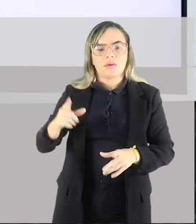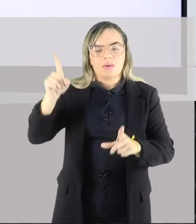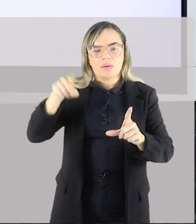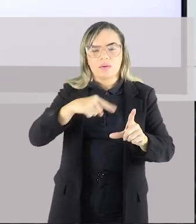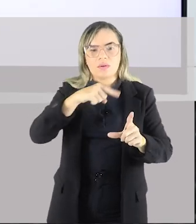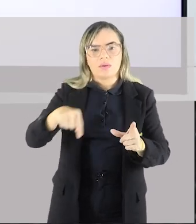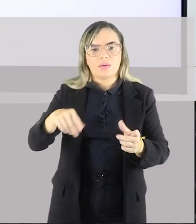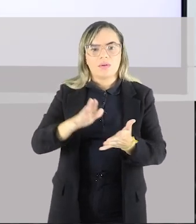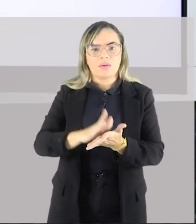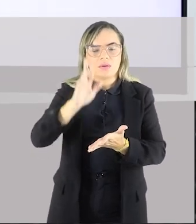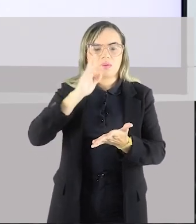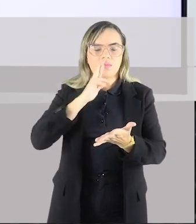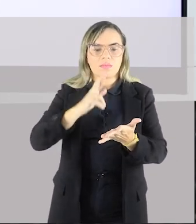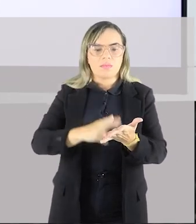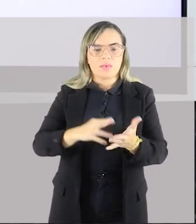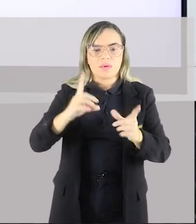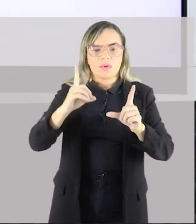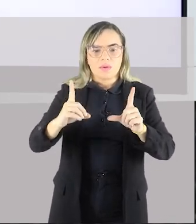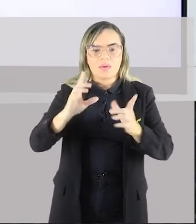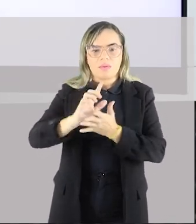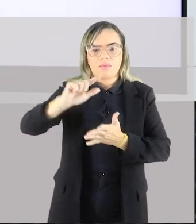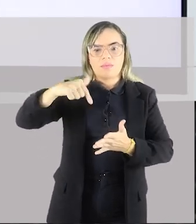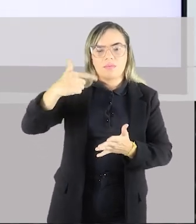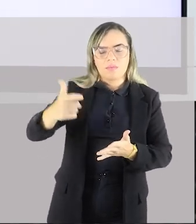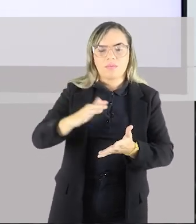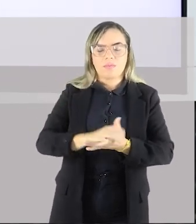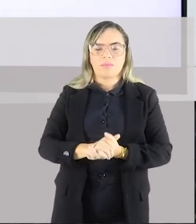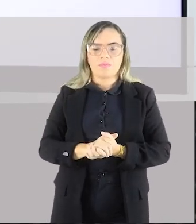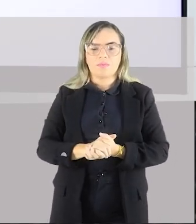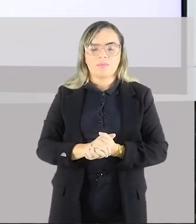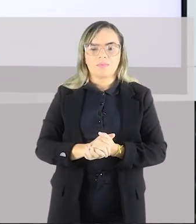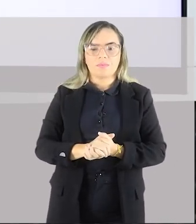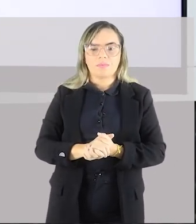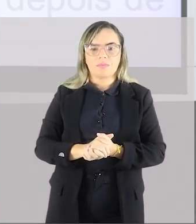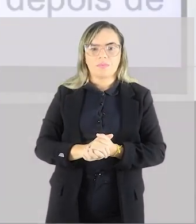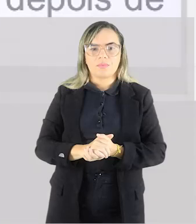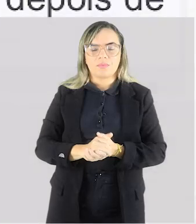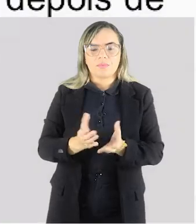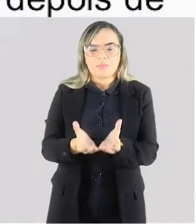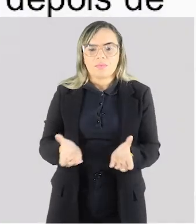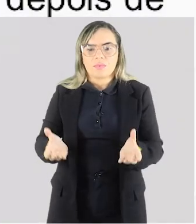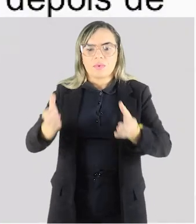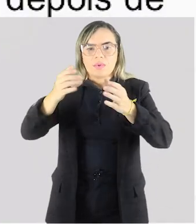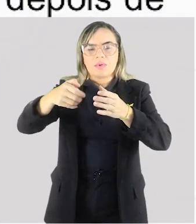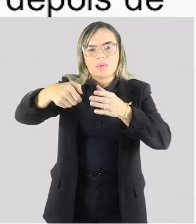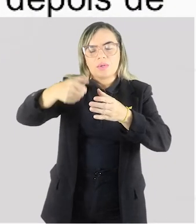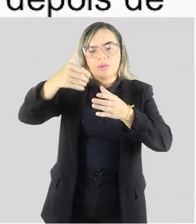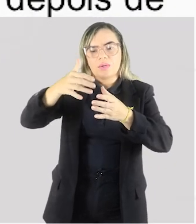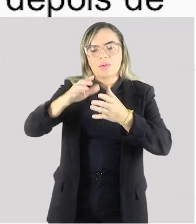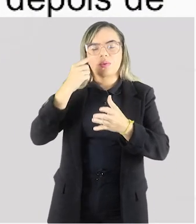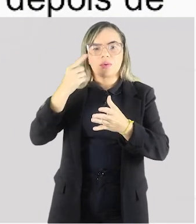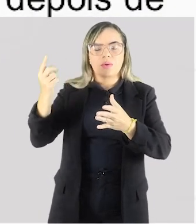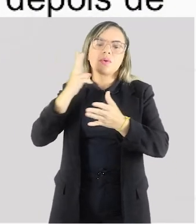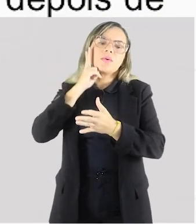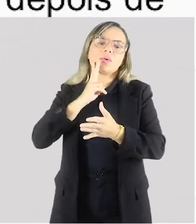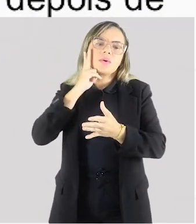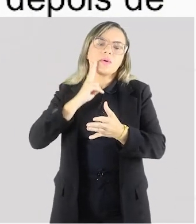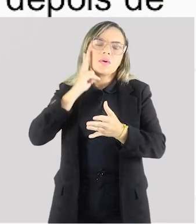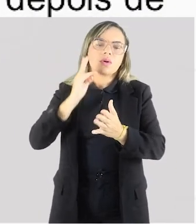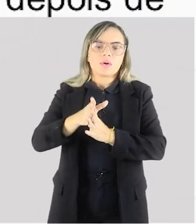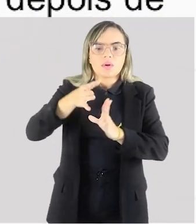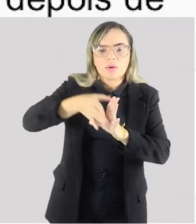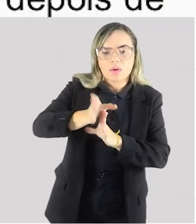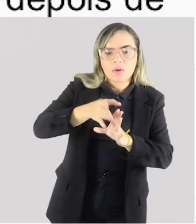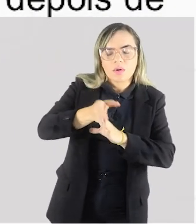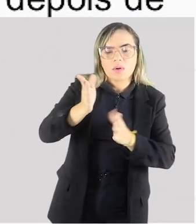marca aí a letra D. Vamos na próxima, tá? Nessa próxima fala-se o seguinte: quando se abre uma garrafa de vinho, recomenda-se